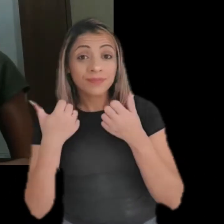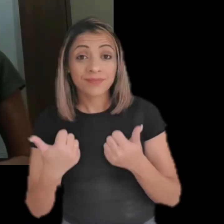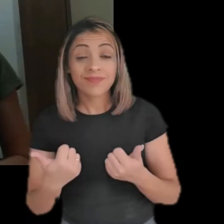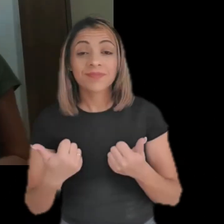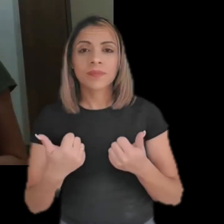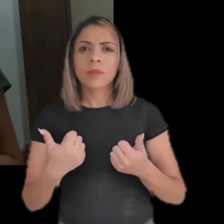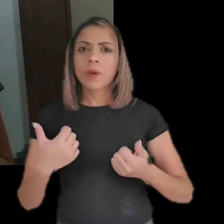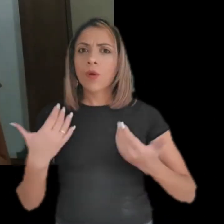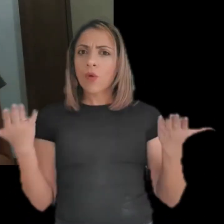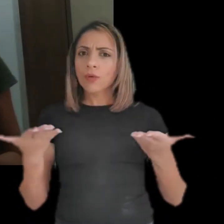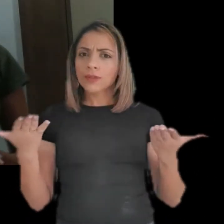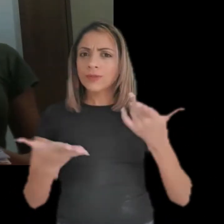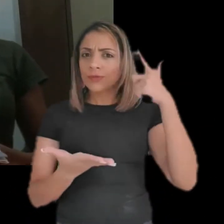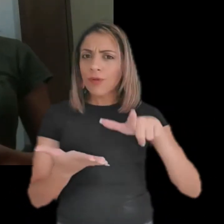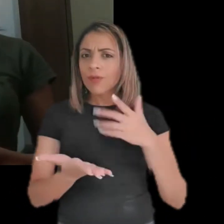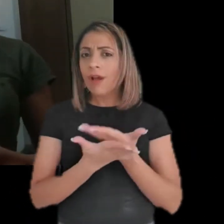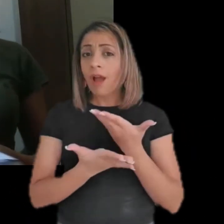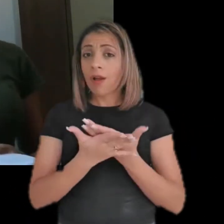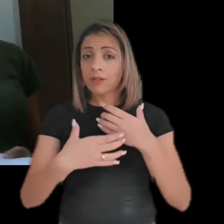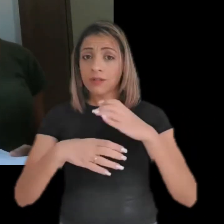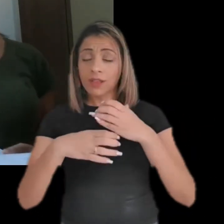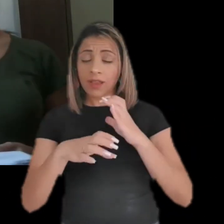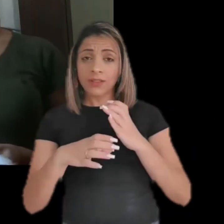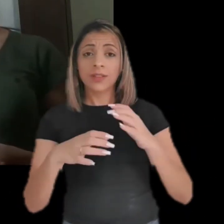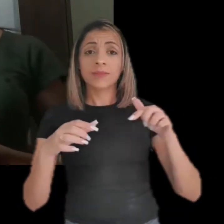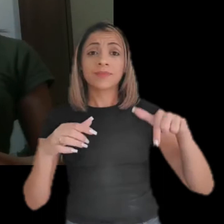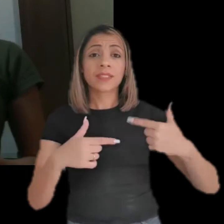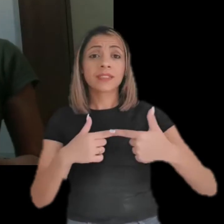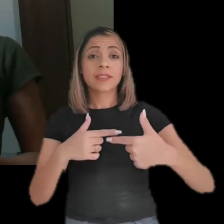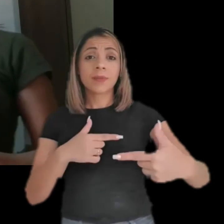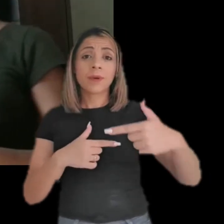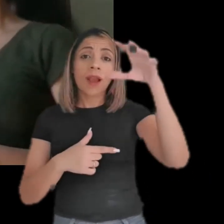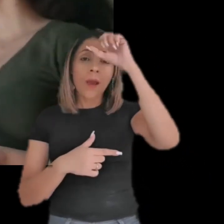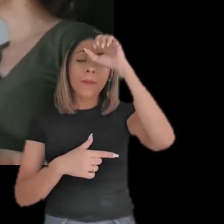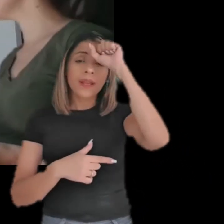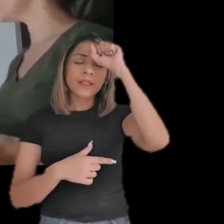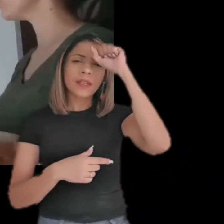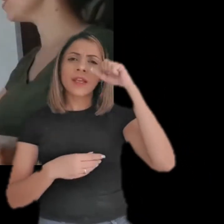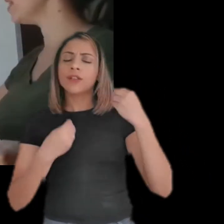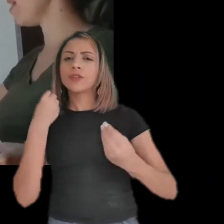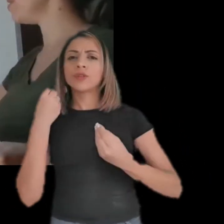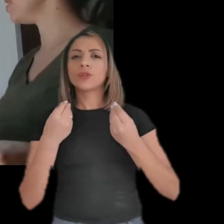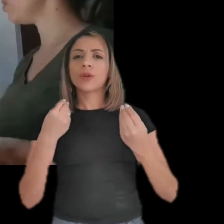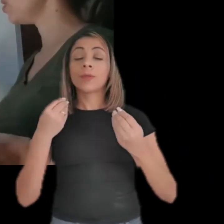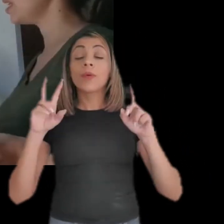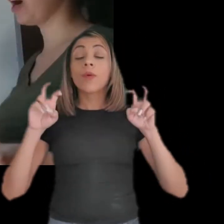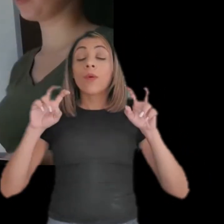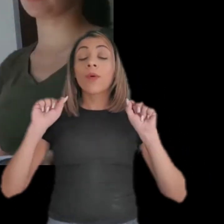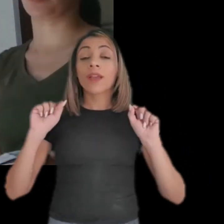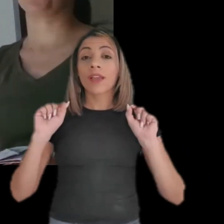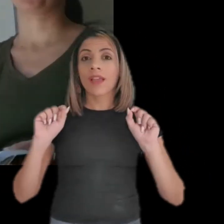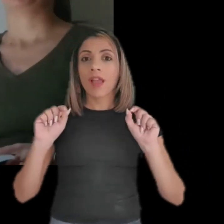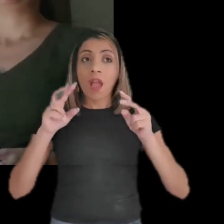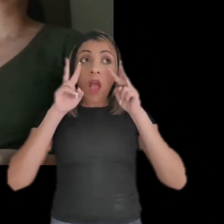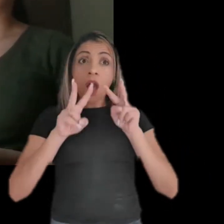pessoal, vamos então para mais uma aula de ciências. Essa semana vamos ver mais dois sentidos humanos, que é a visão e a